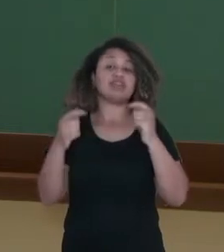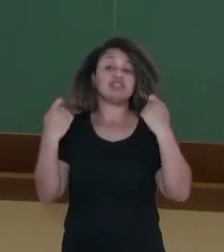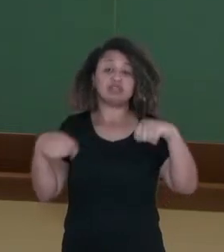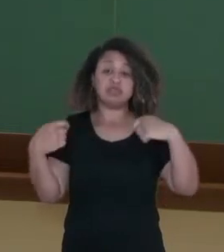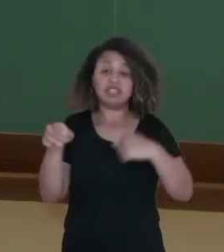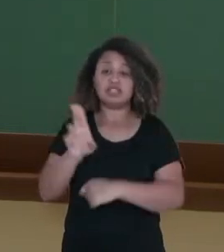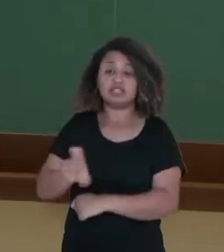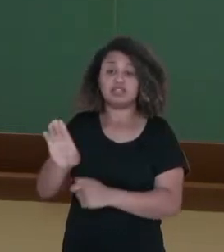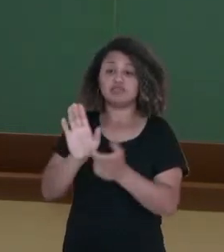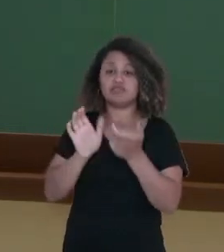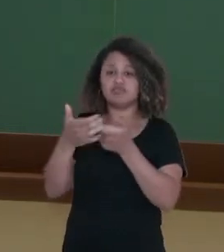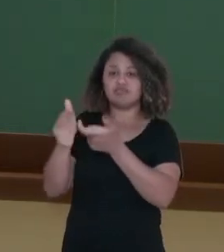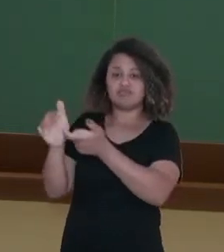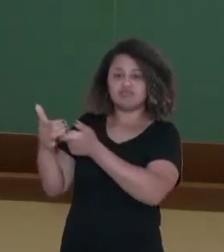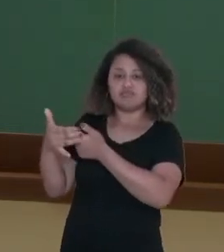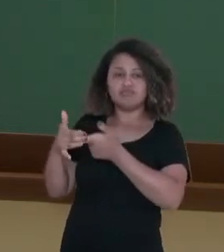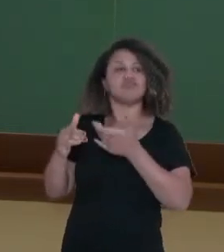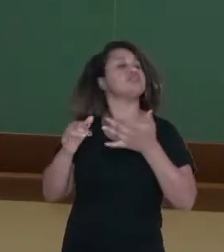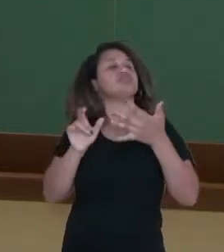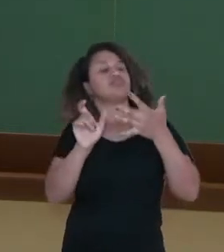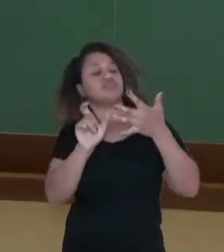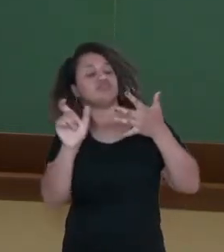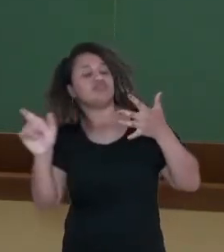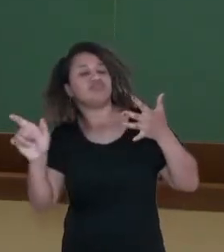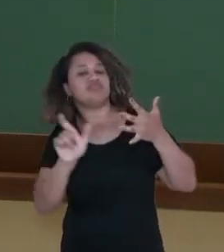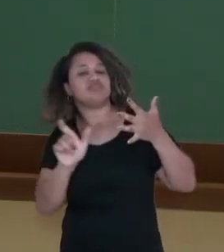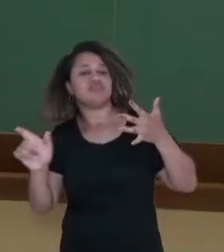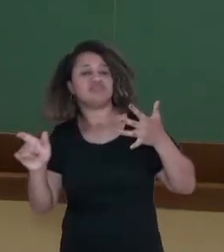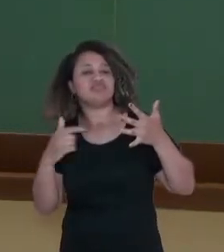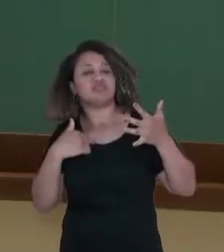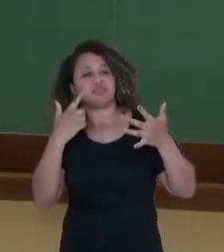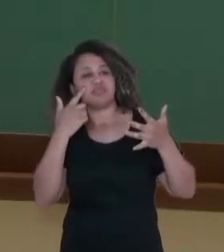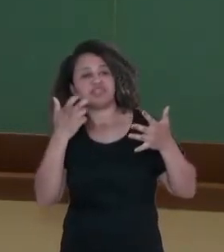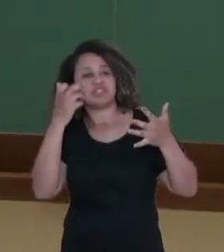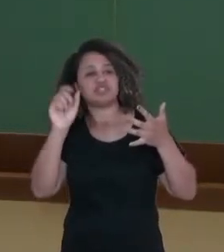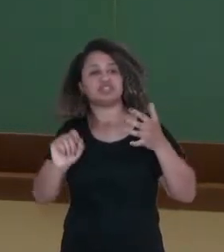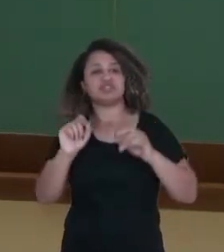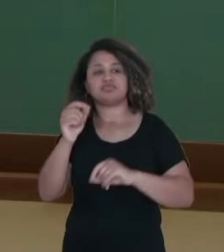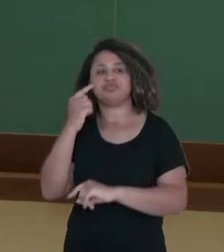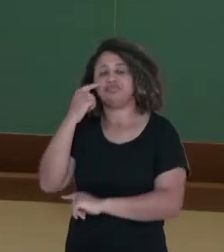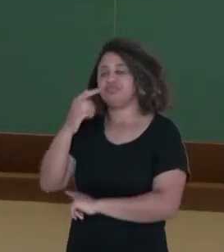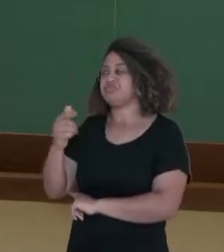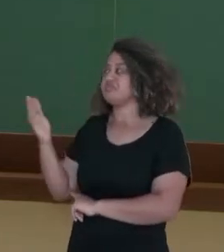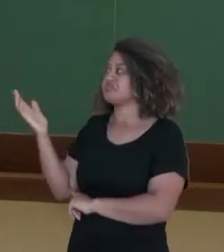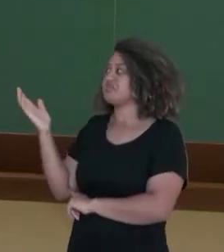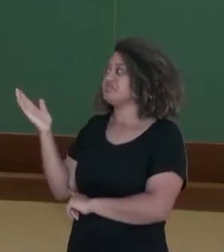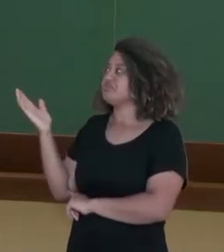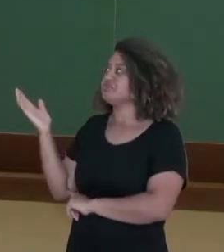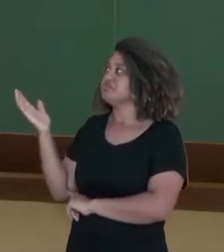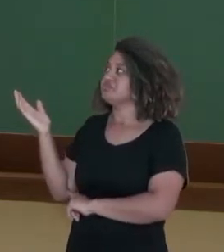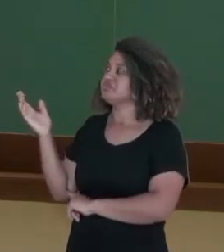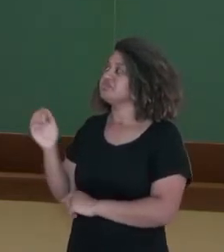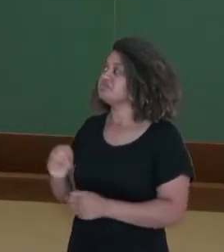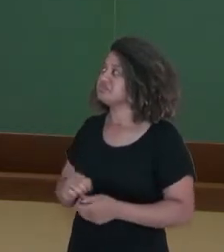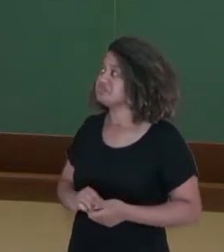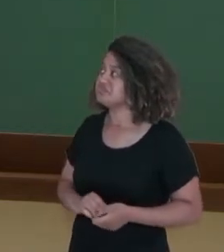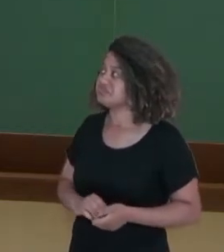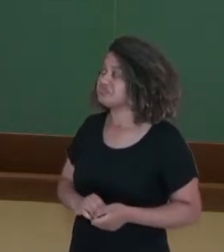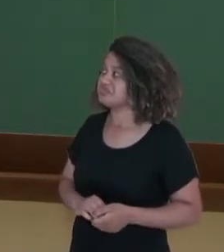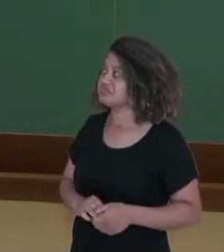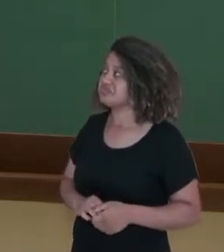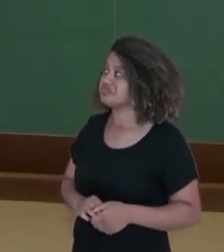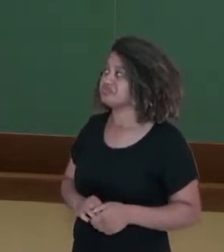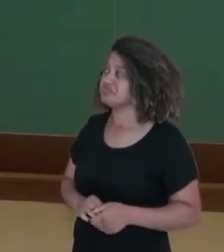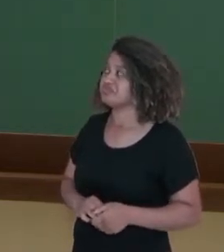usar essas conjunções. Assim, então, logo, pois, depois do verbo, por